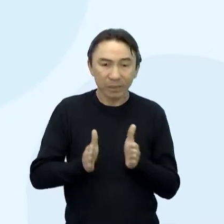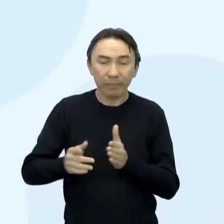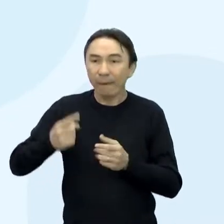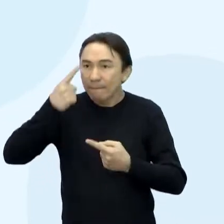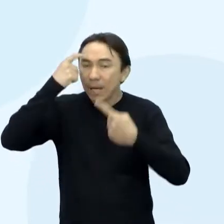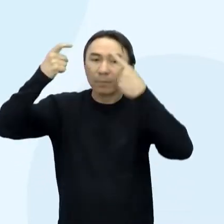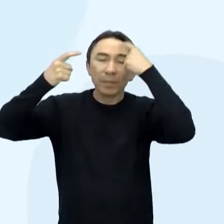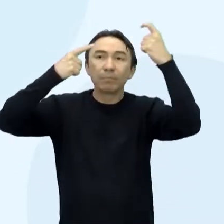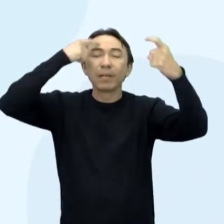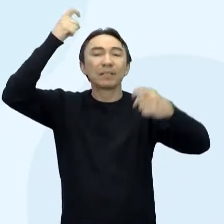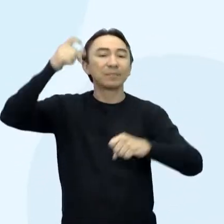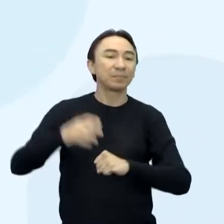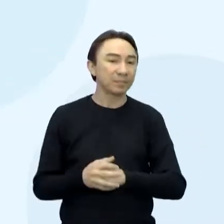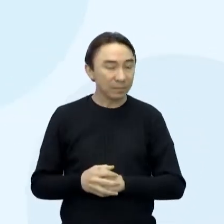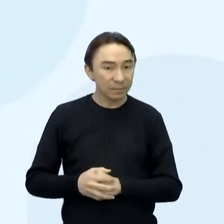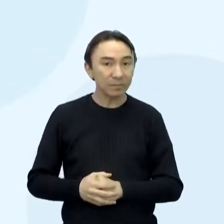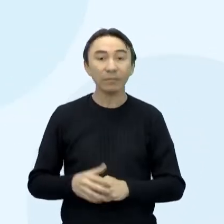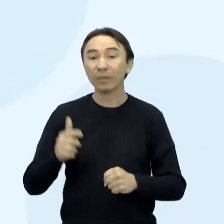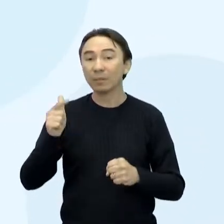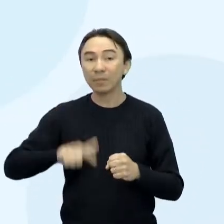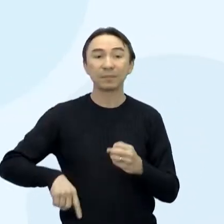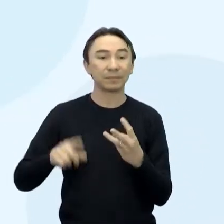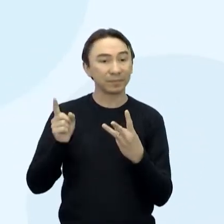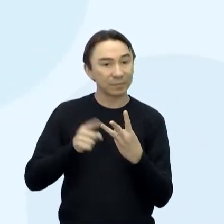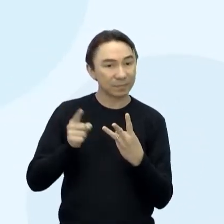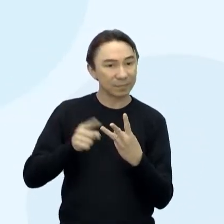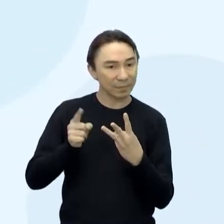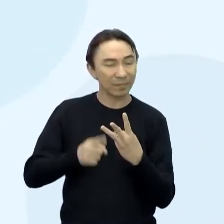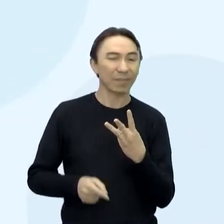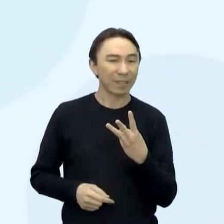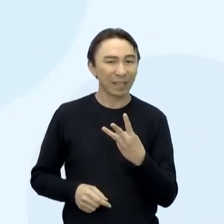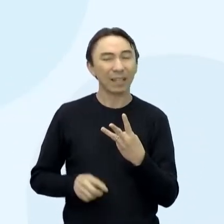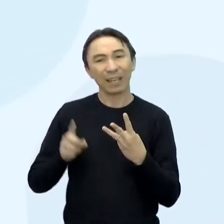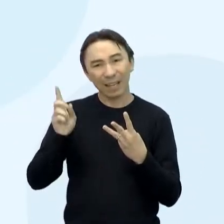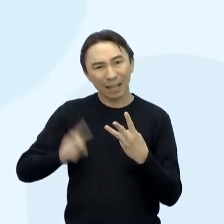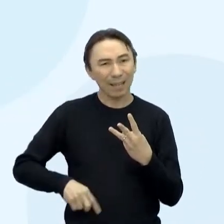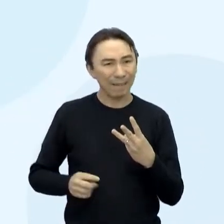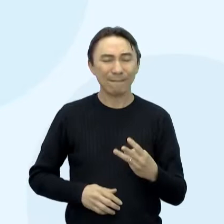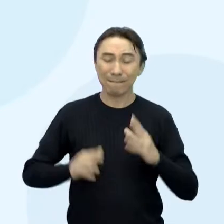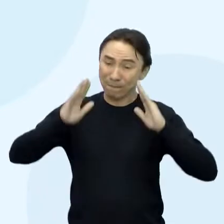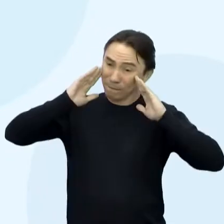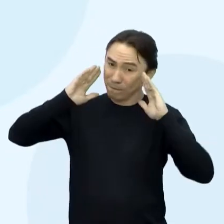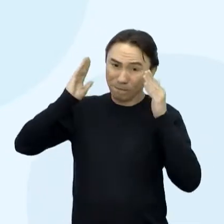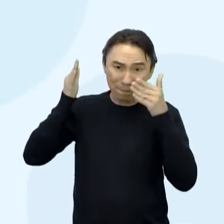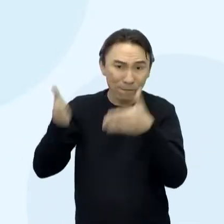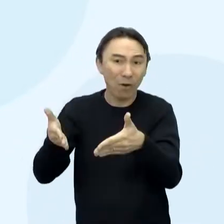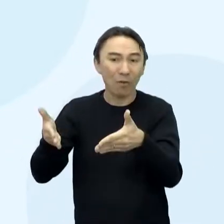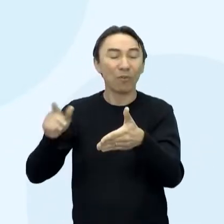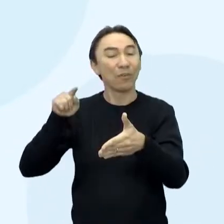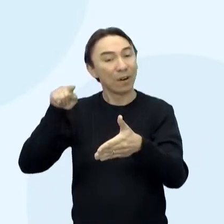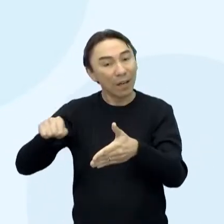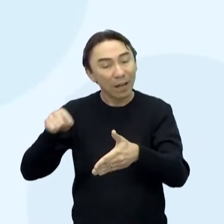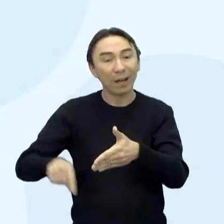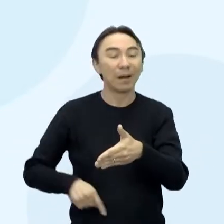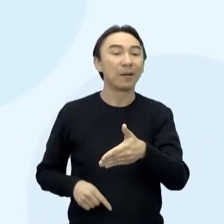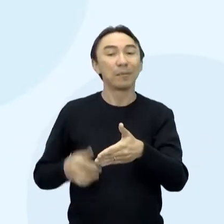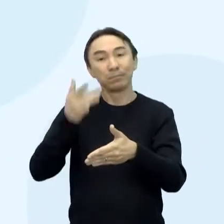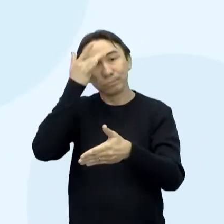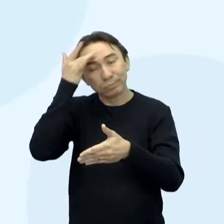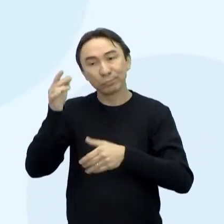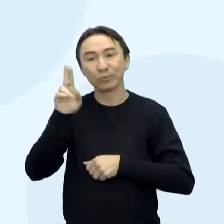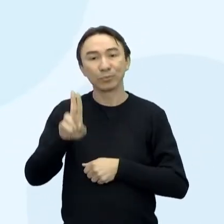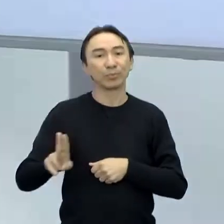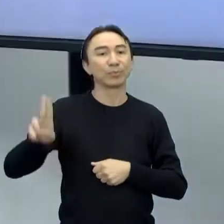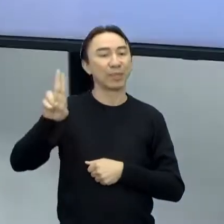uma abordagem extremamente centrada no usuário. Então, se a gente juntar esses três nomes,